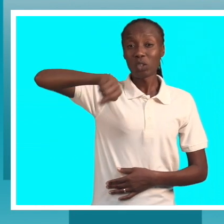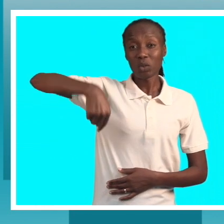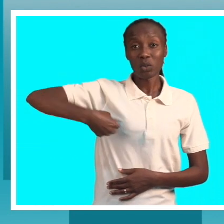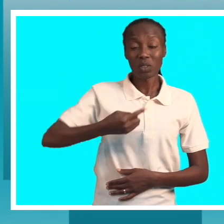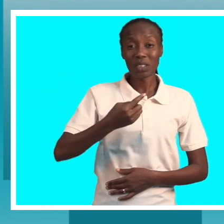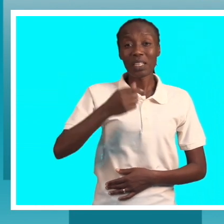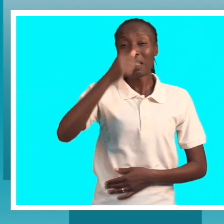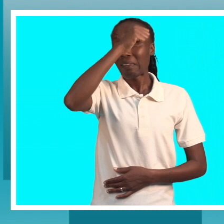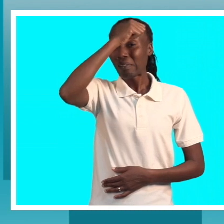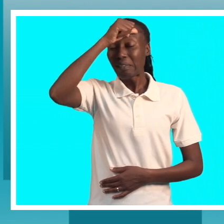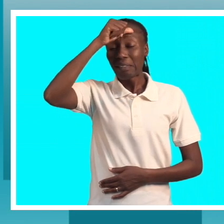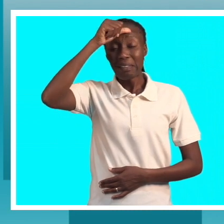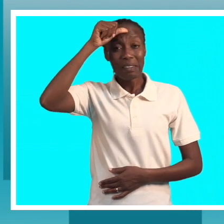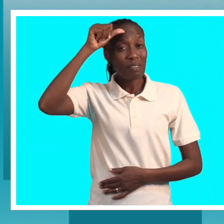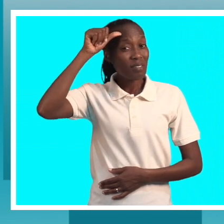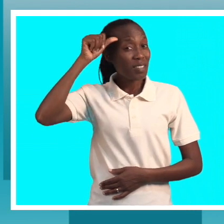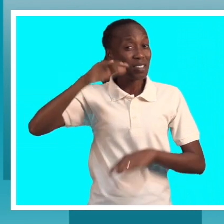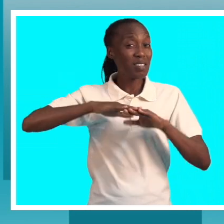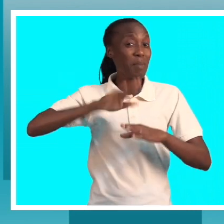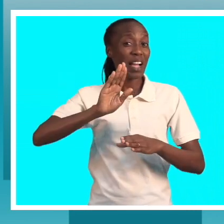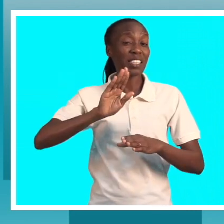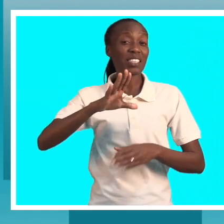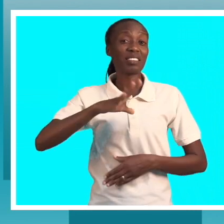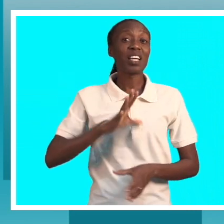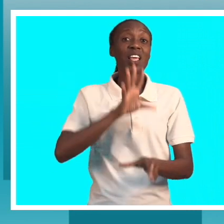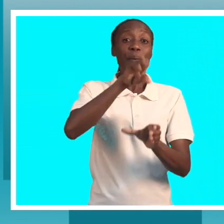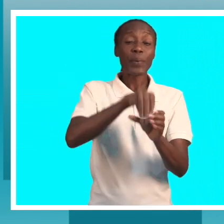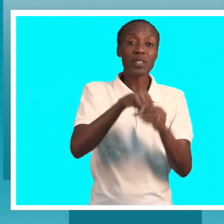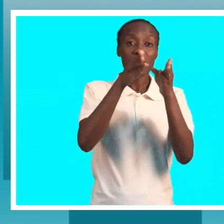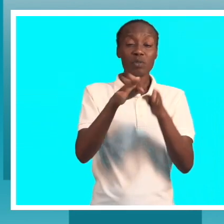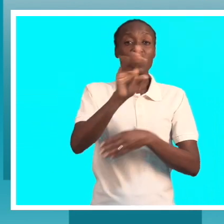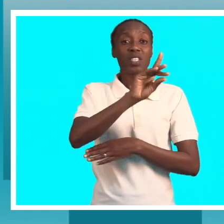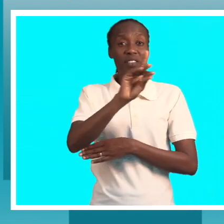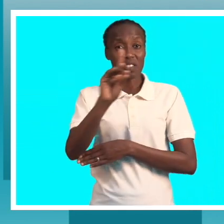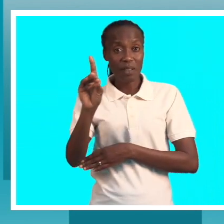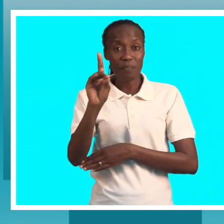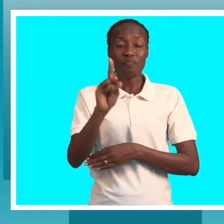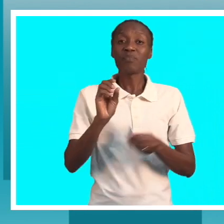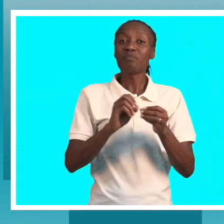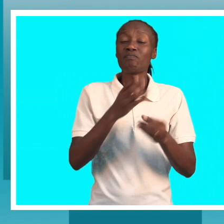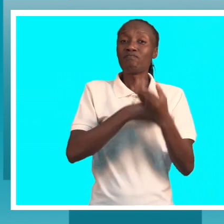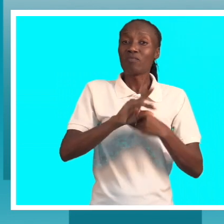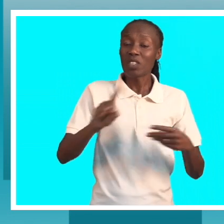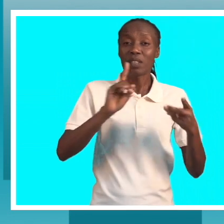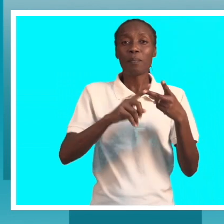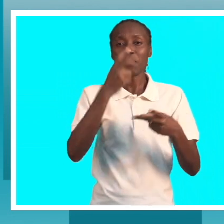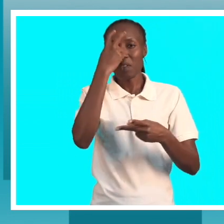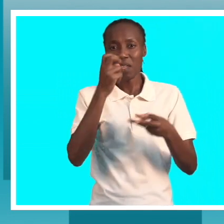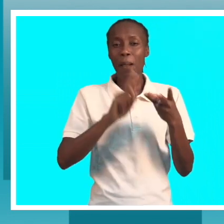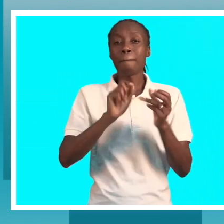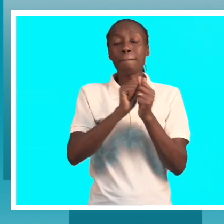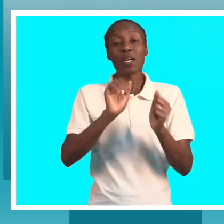sabemos que o nosso país ainda é muito difícil ter a inclusão de pessoas com